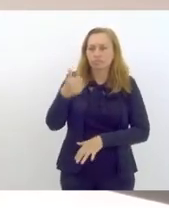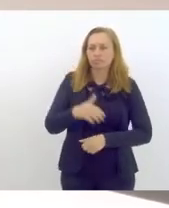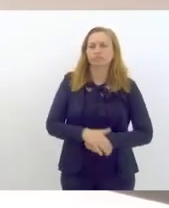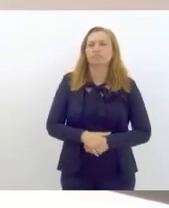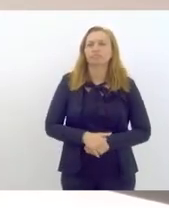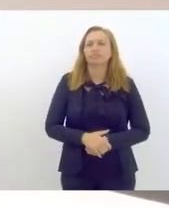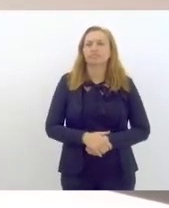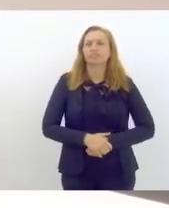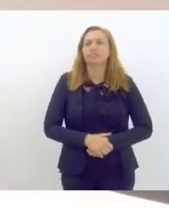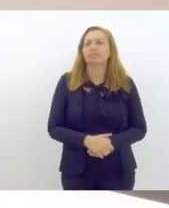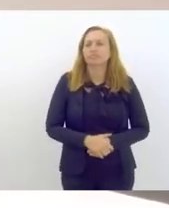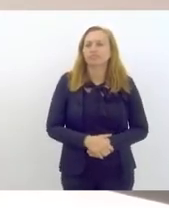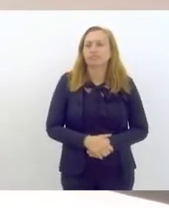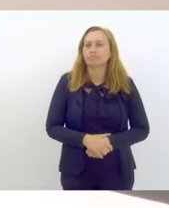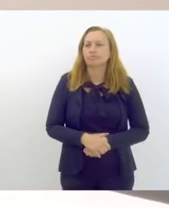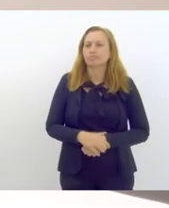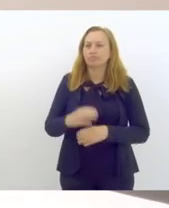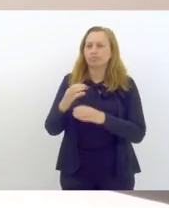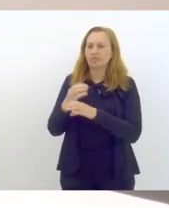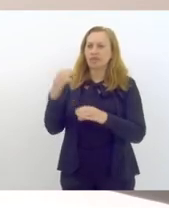Bom, o Engenho na Cidade